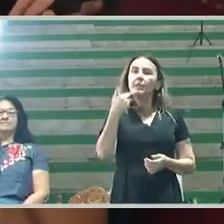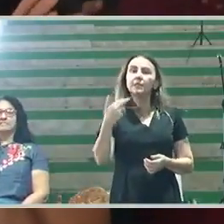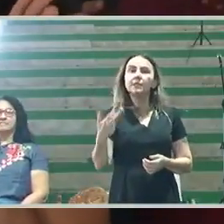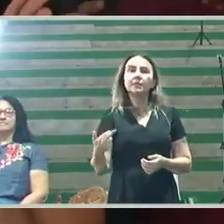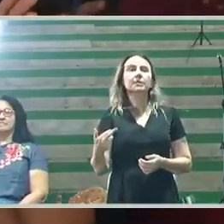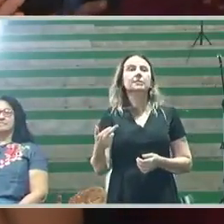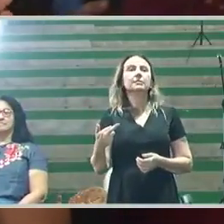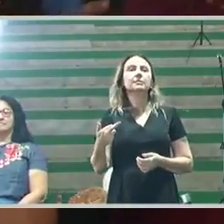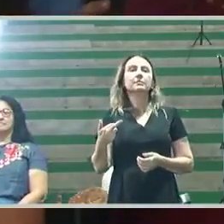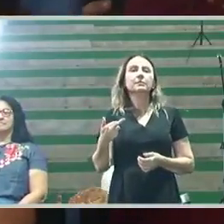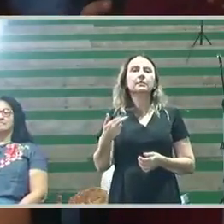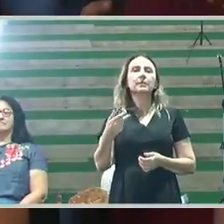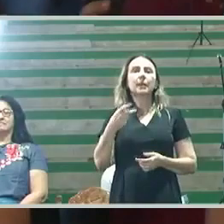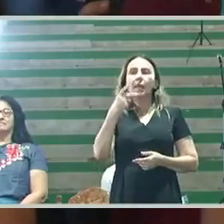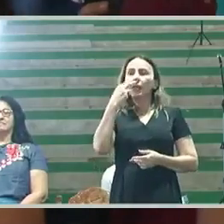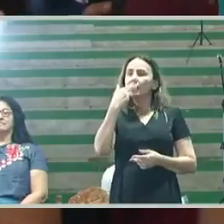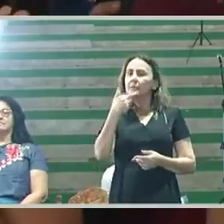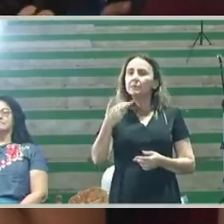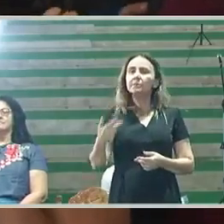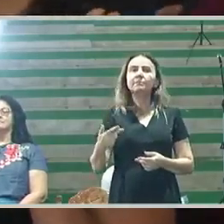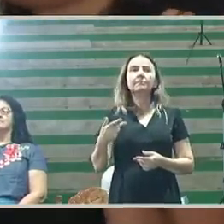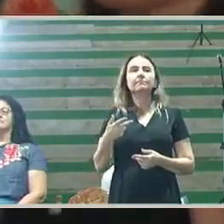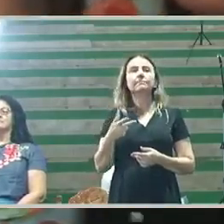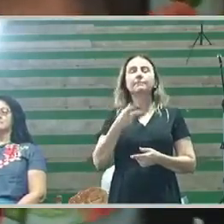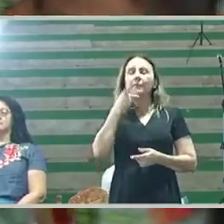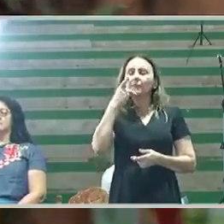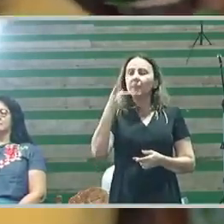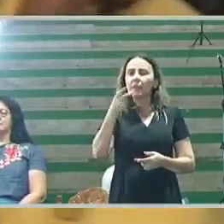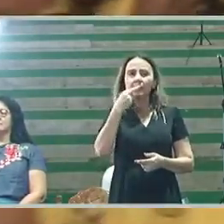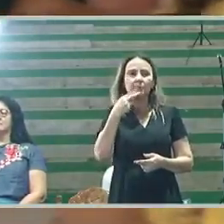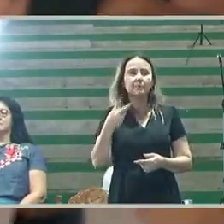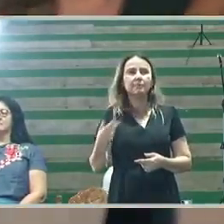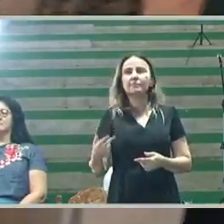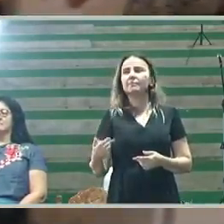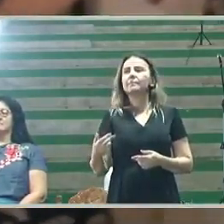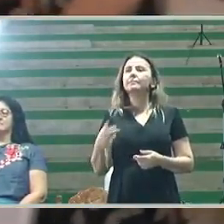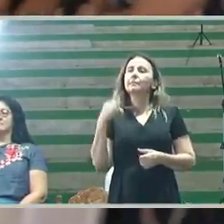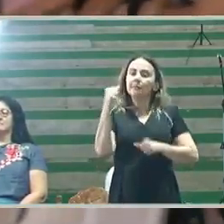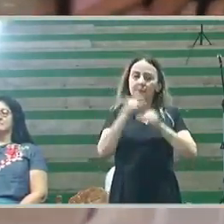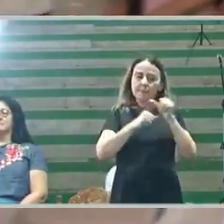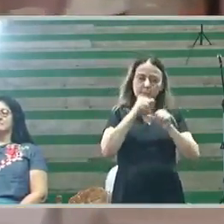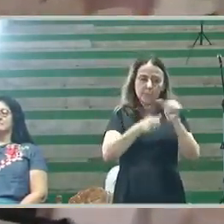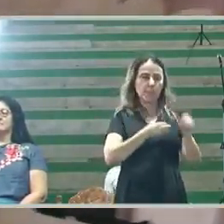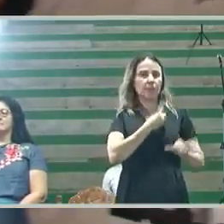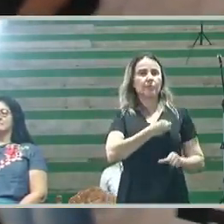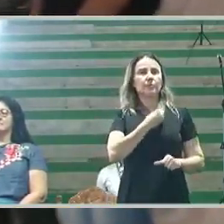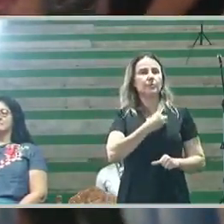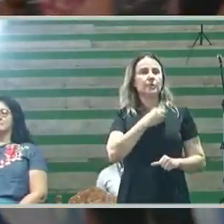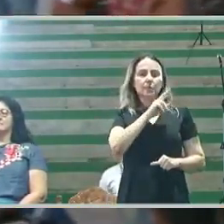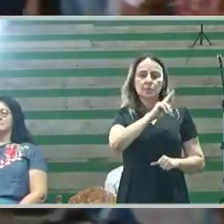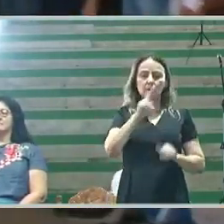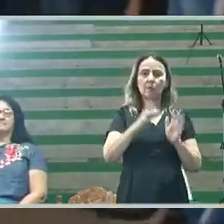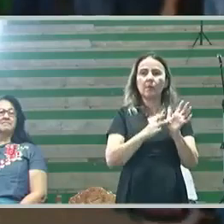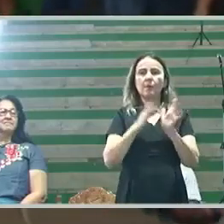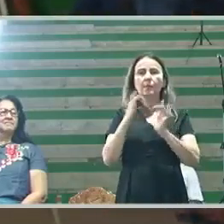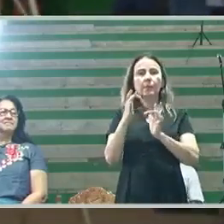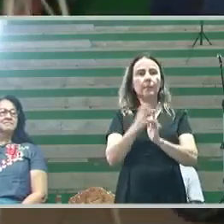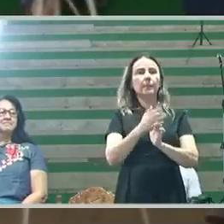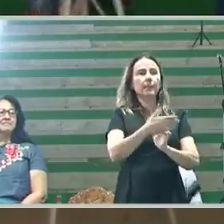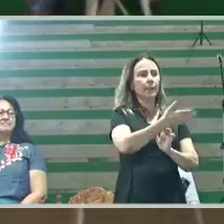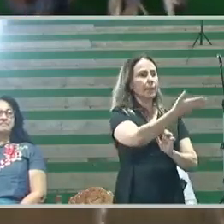Fale línguas. Fale línguas. Seja renovada agora. Seja renovada agora em nome de Jesus. Vem aqui, minha amiga.